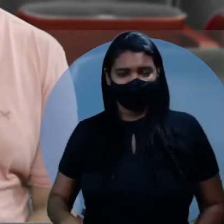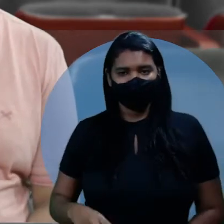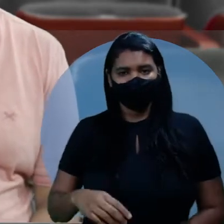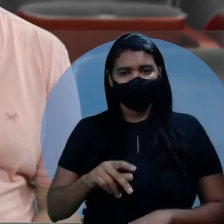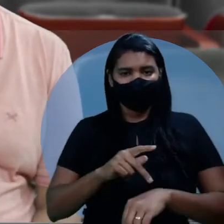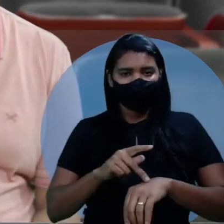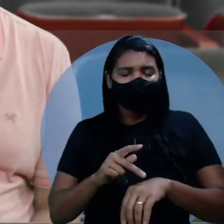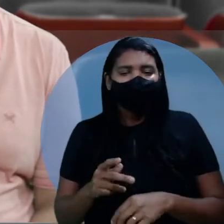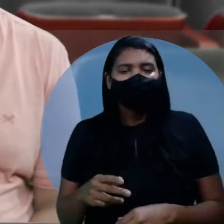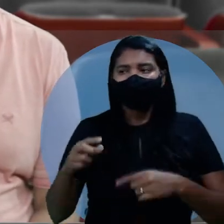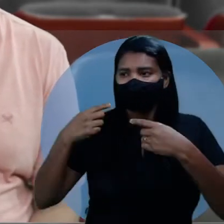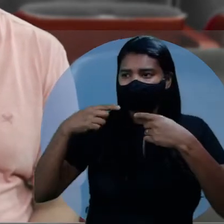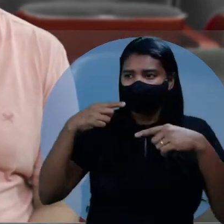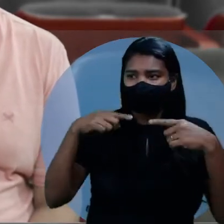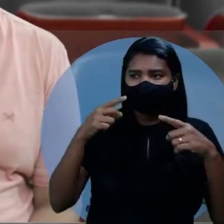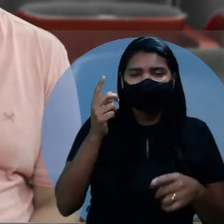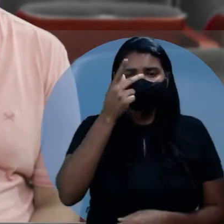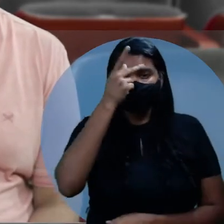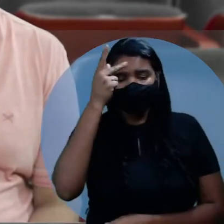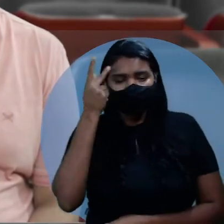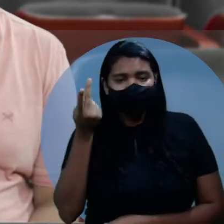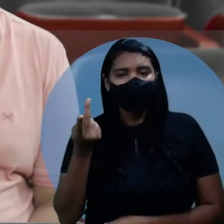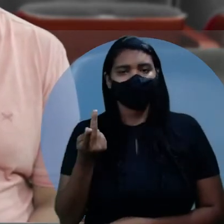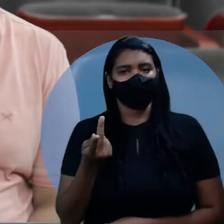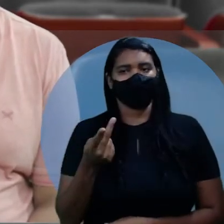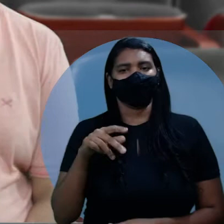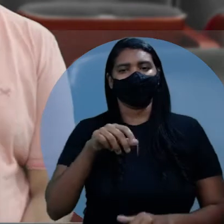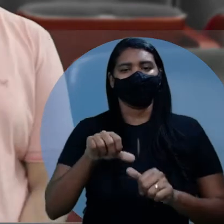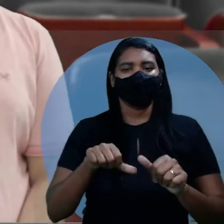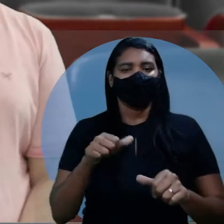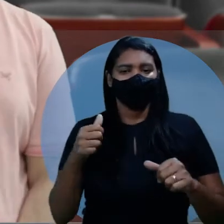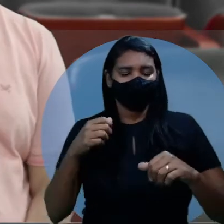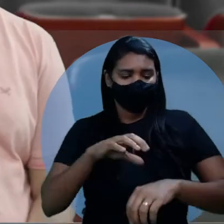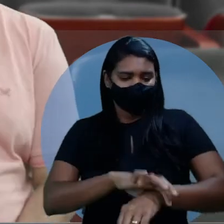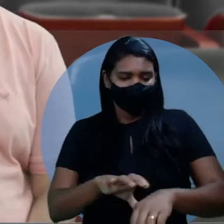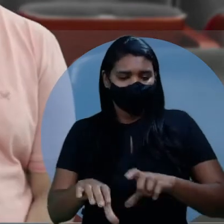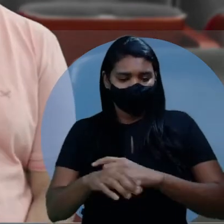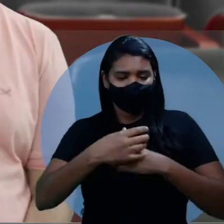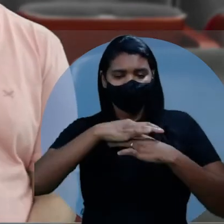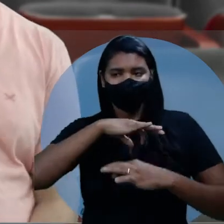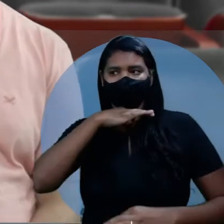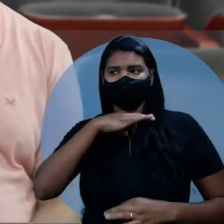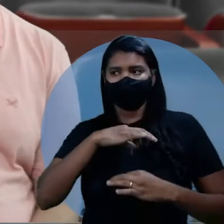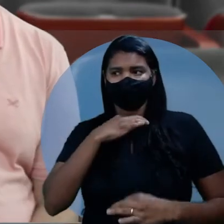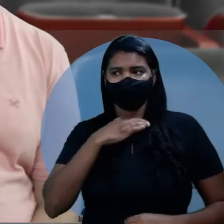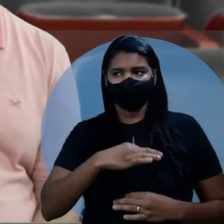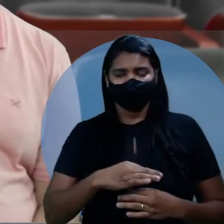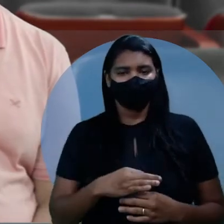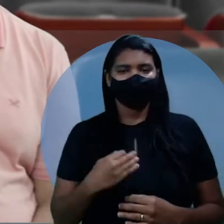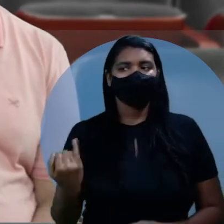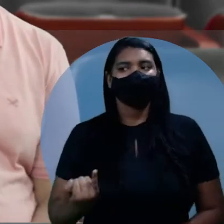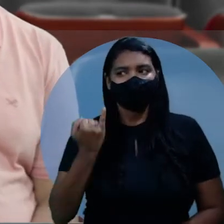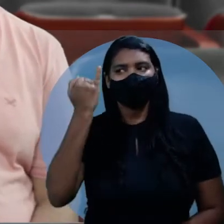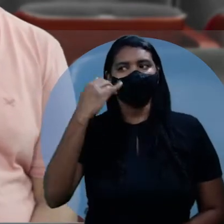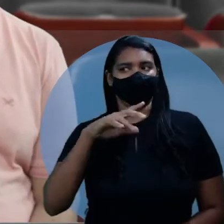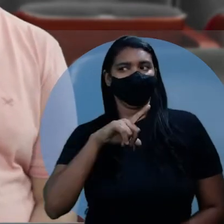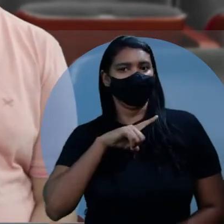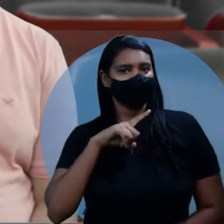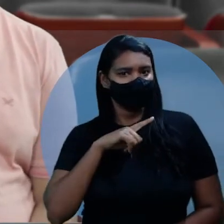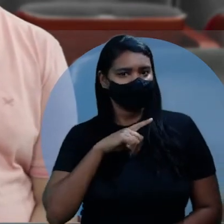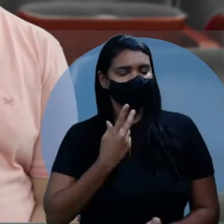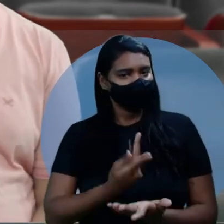aí teve umas reclamaçõezinhas e tal, então foi obrigado a irem de terno e gravata. né? Então veja a importância que tinha